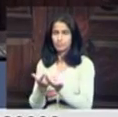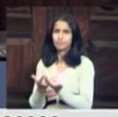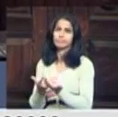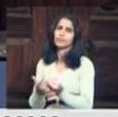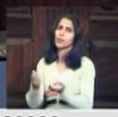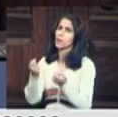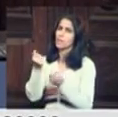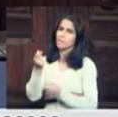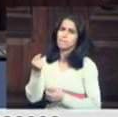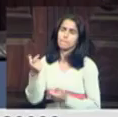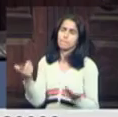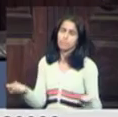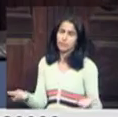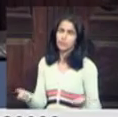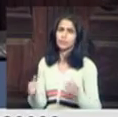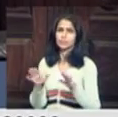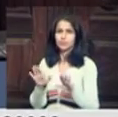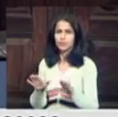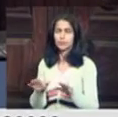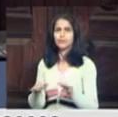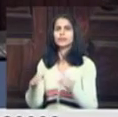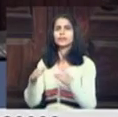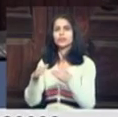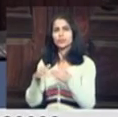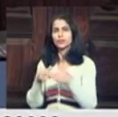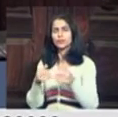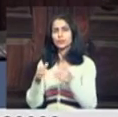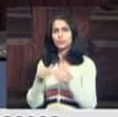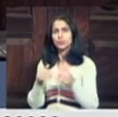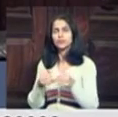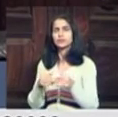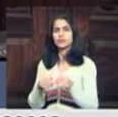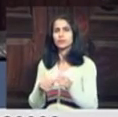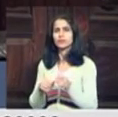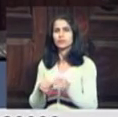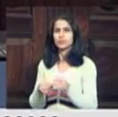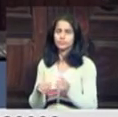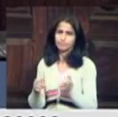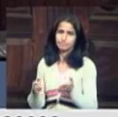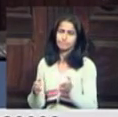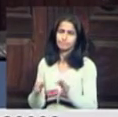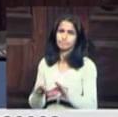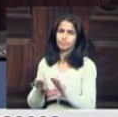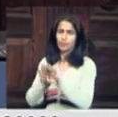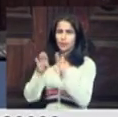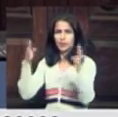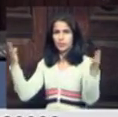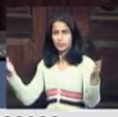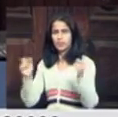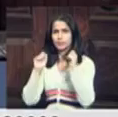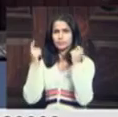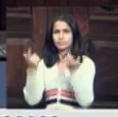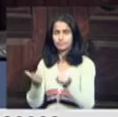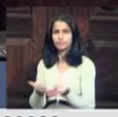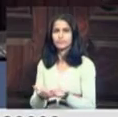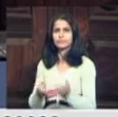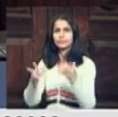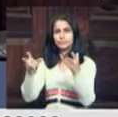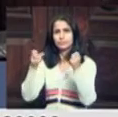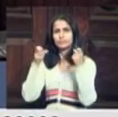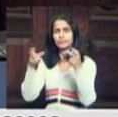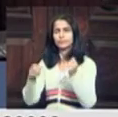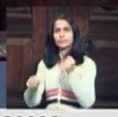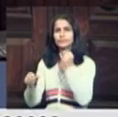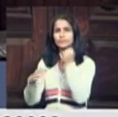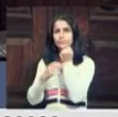nada, e não é para isso que nós precisamos. O ideal é que a Alerj esteja aberta e nós dialogando abertamente com a sociedade. Então, esse tema